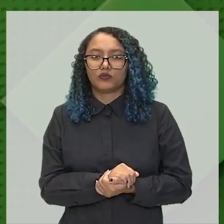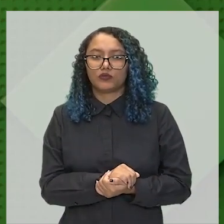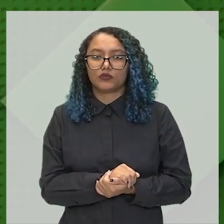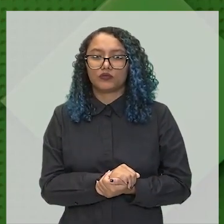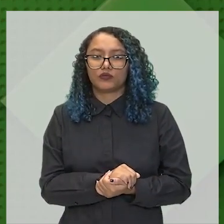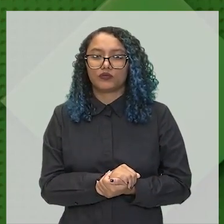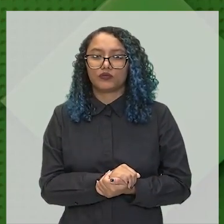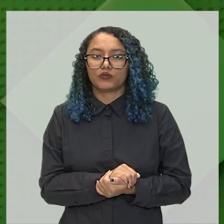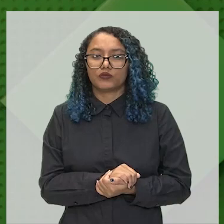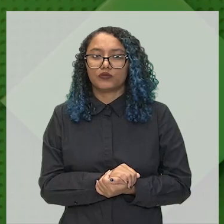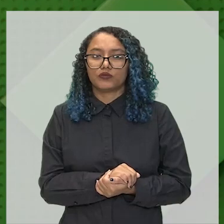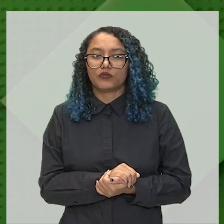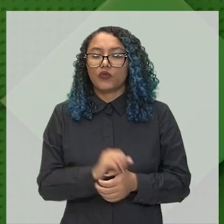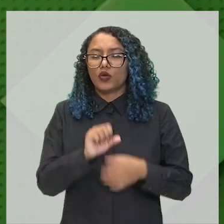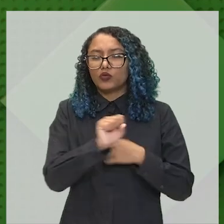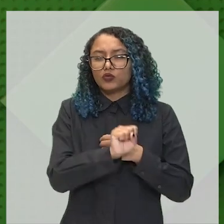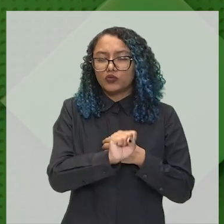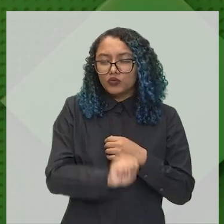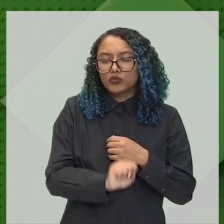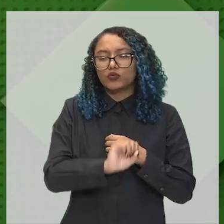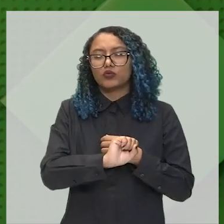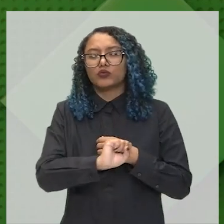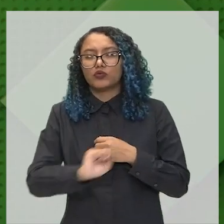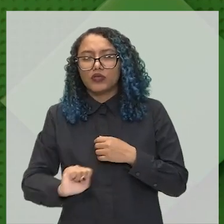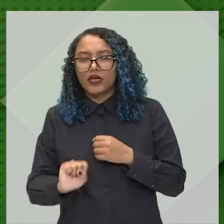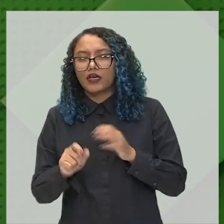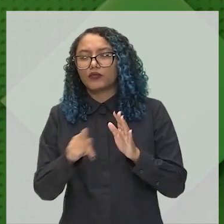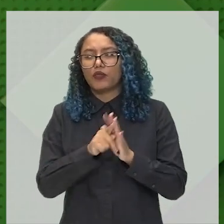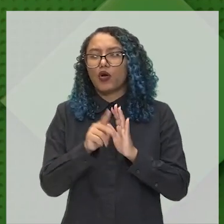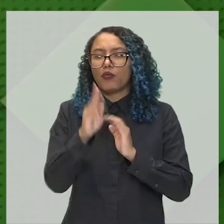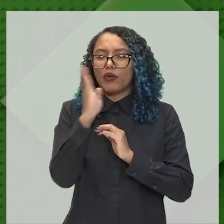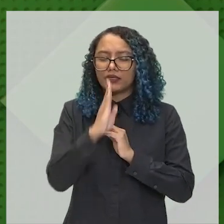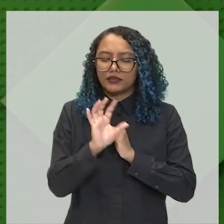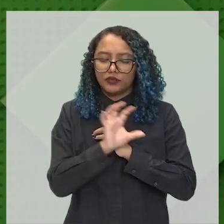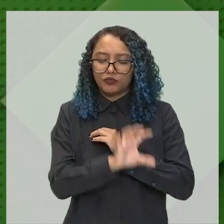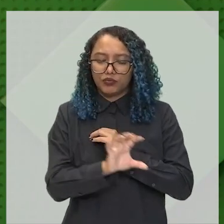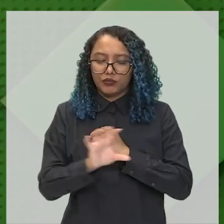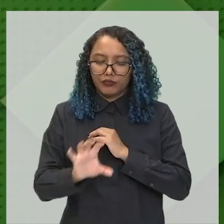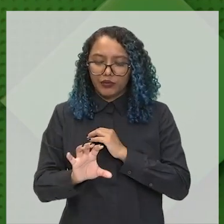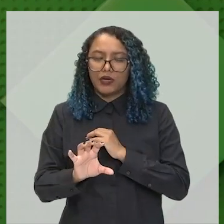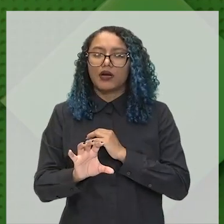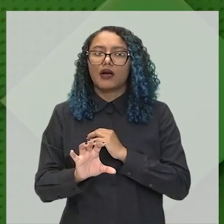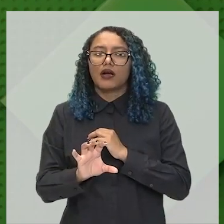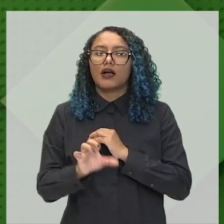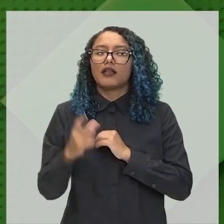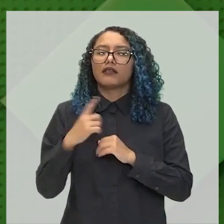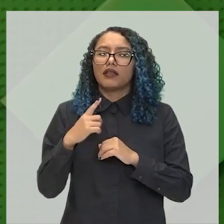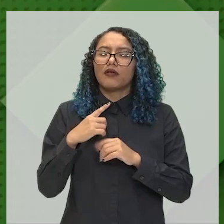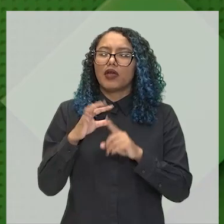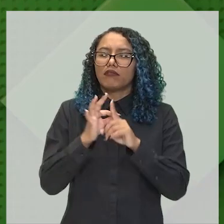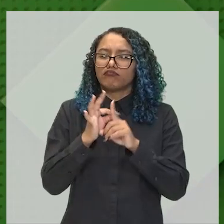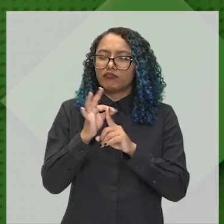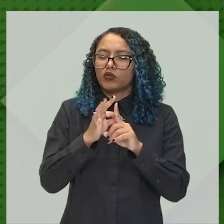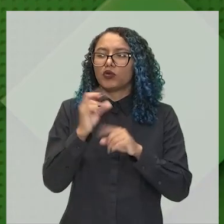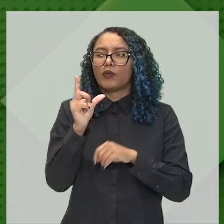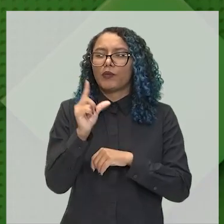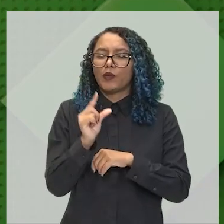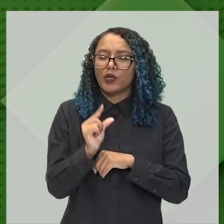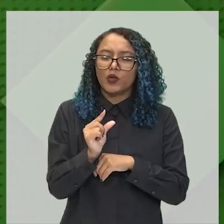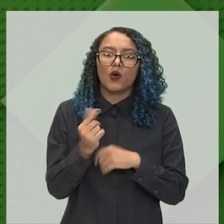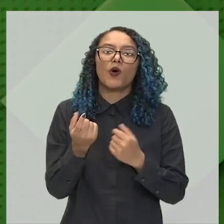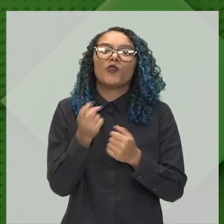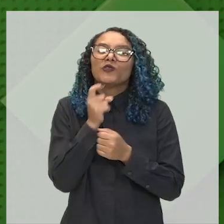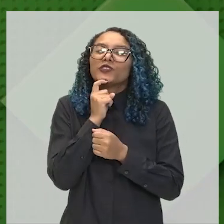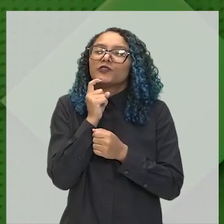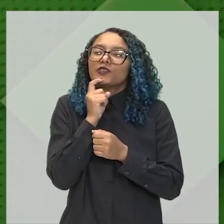em direção à região sudeste, região sul do Brasil, nós temos ali uma temperatura mais amena, um